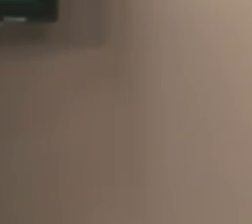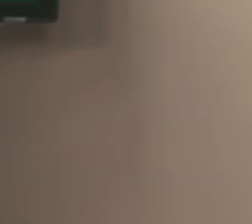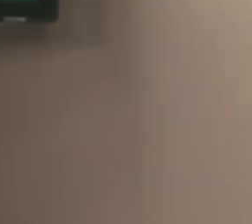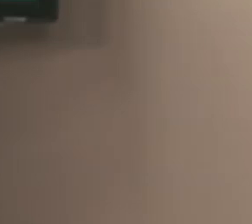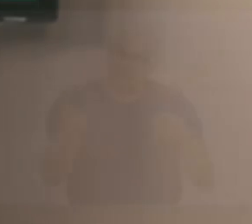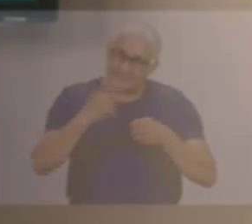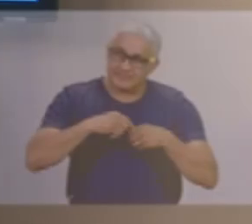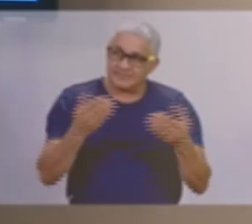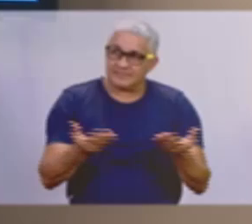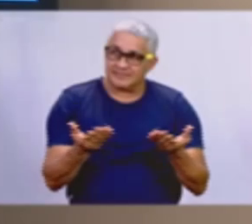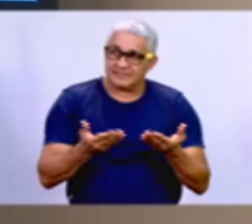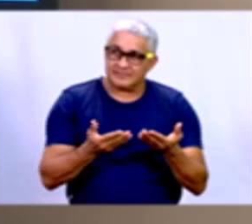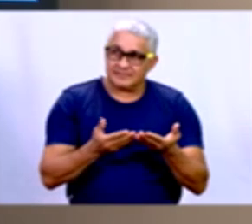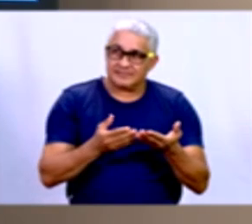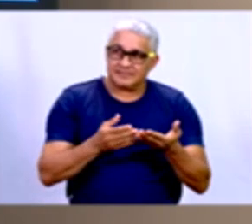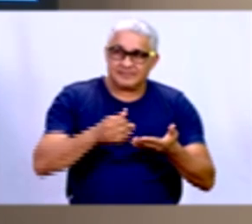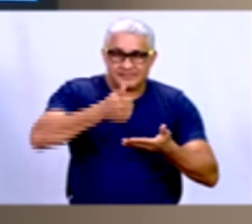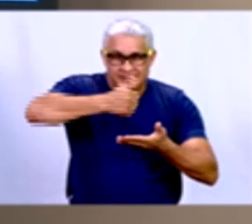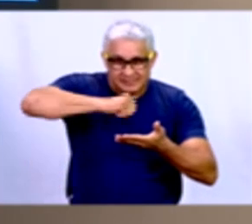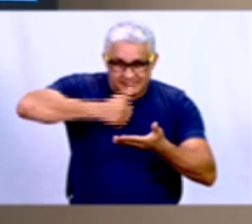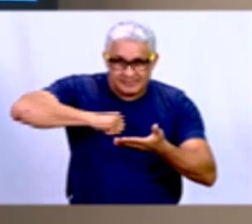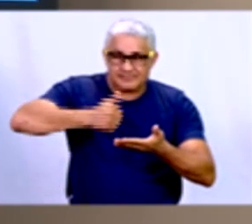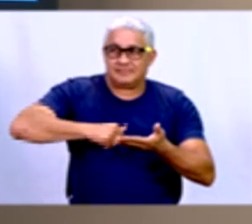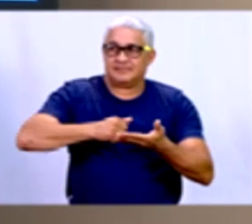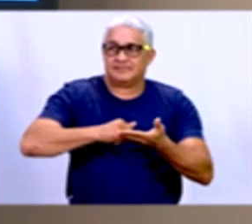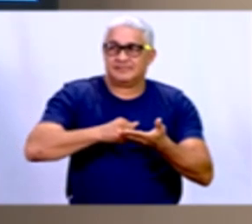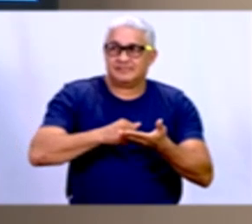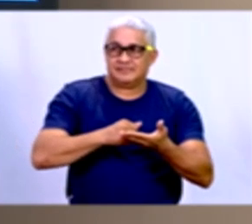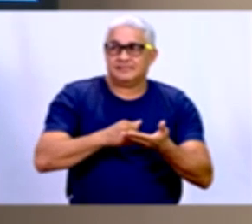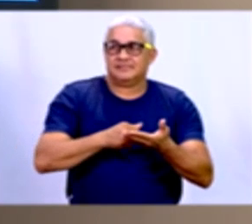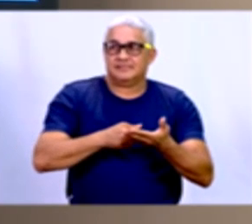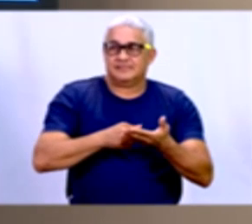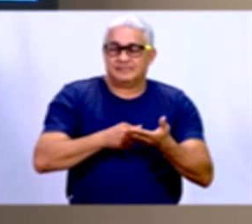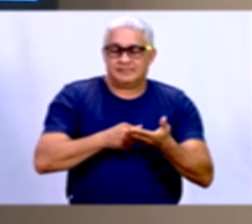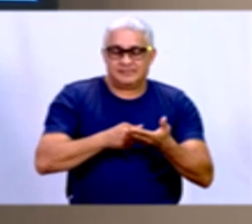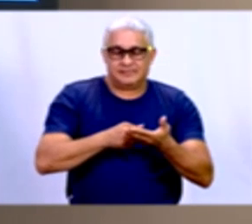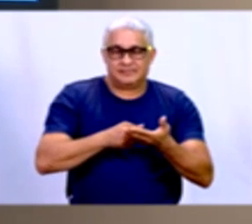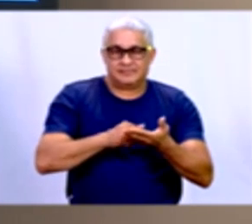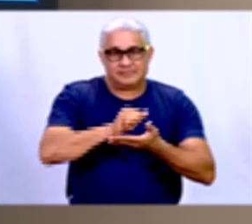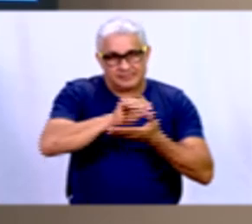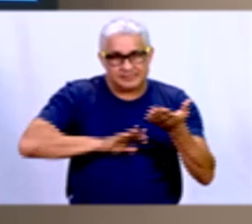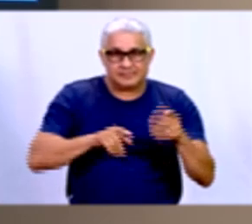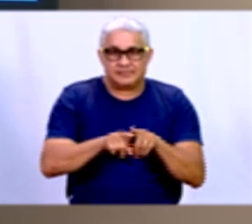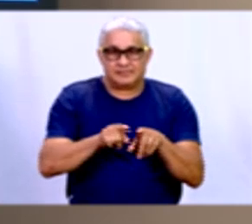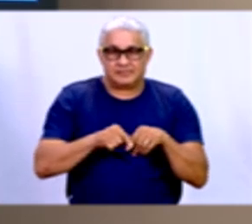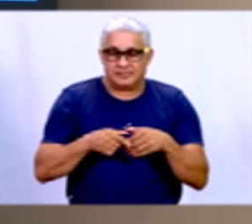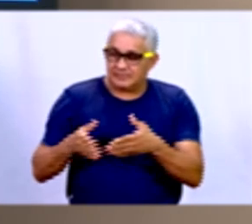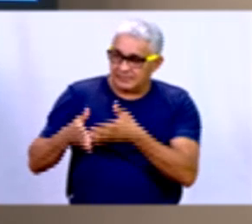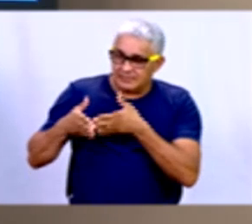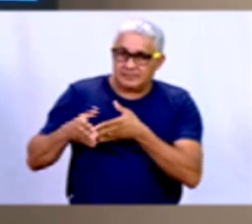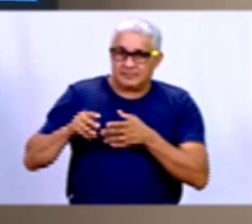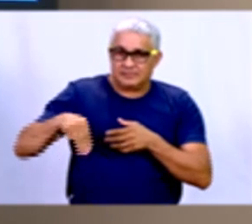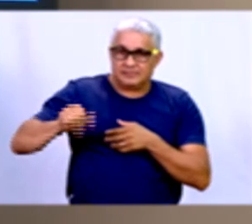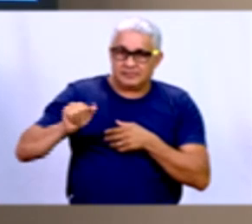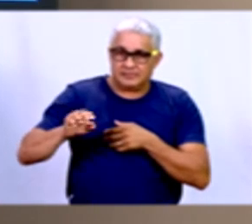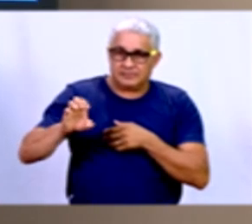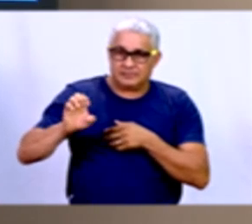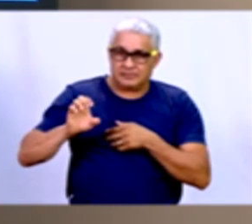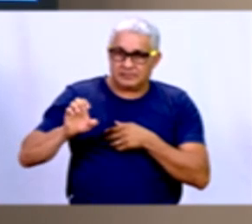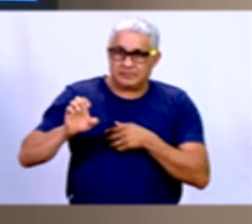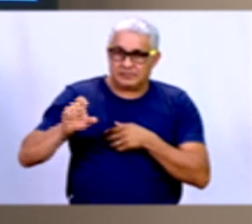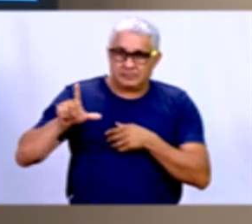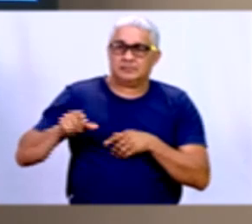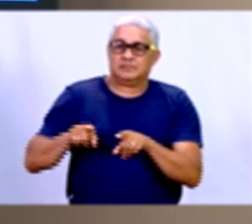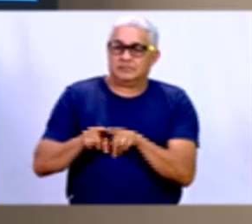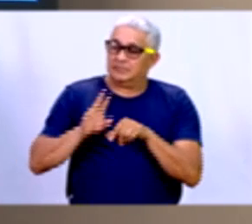Então, voltamos agora à correção dos nossos exercícios, né? Eu vou pedir para o professor Marcel ler as respostas que vocês